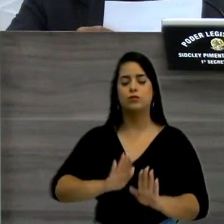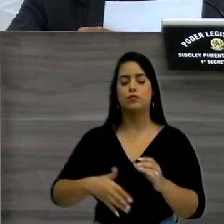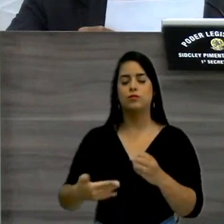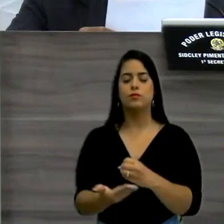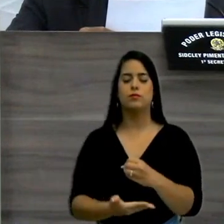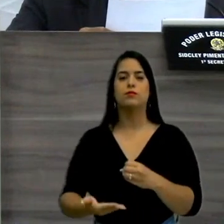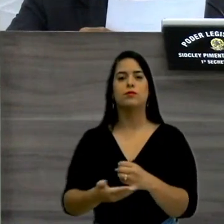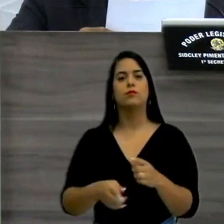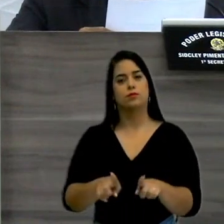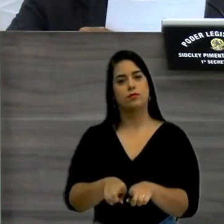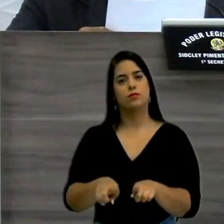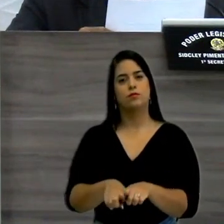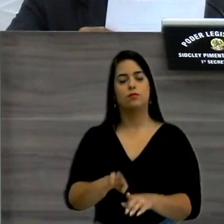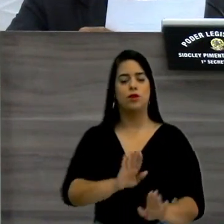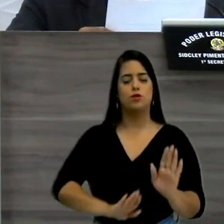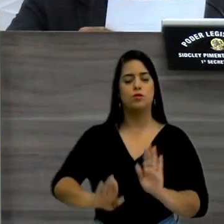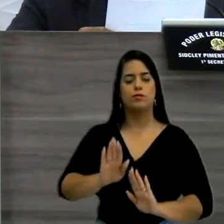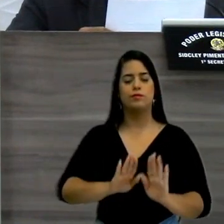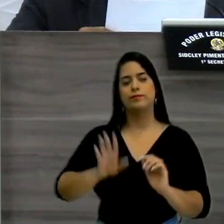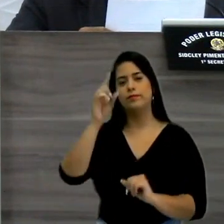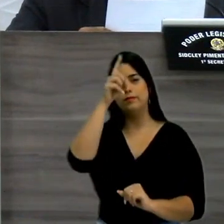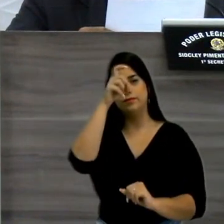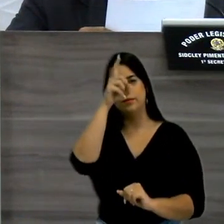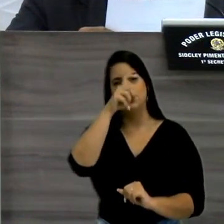assistência hospitalar e